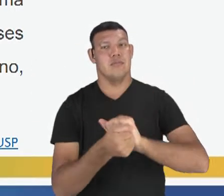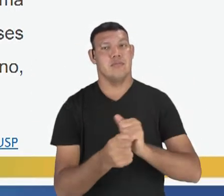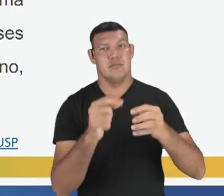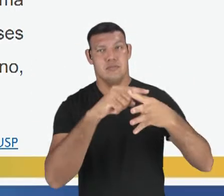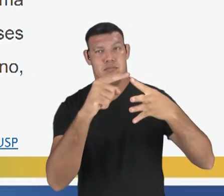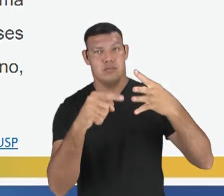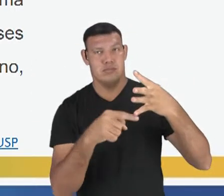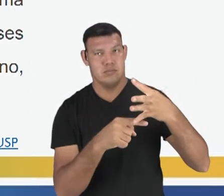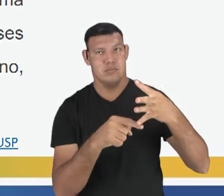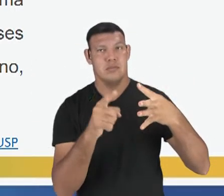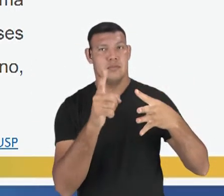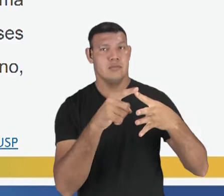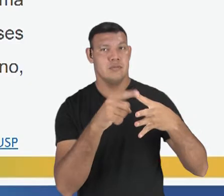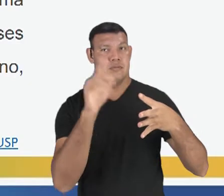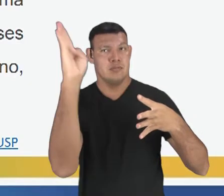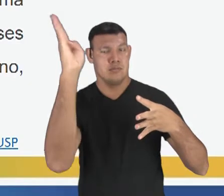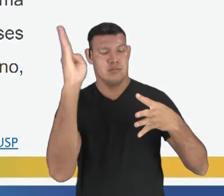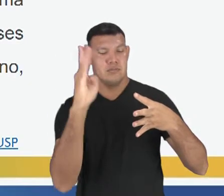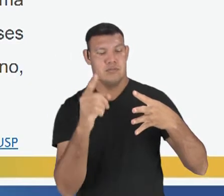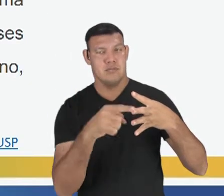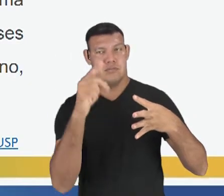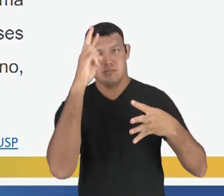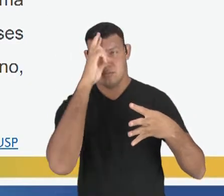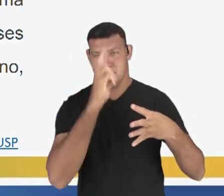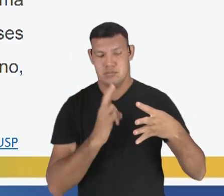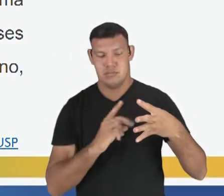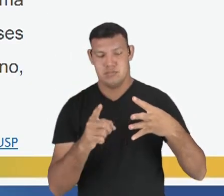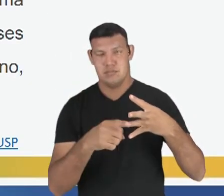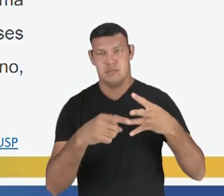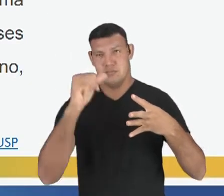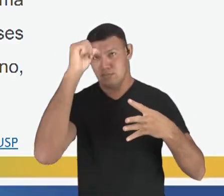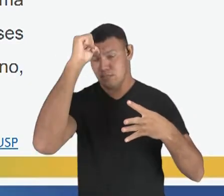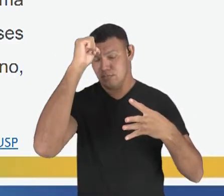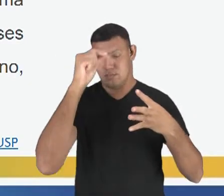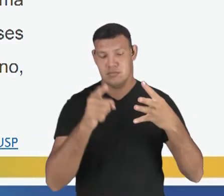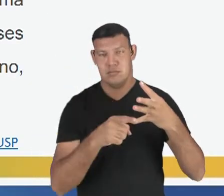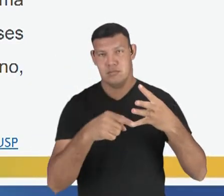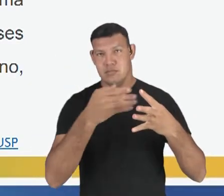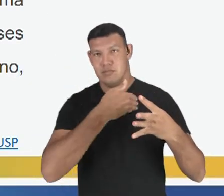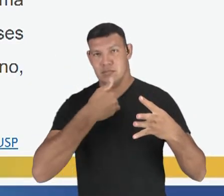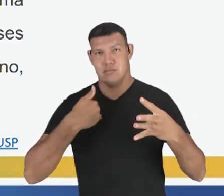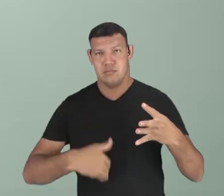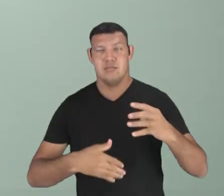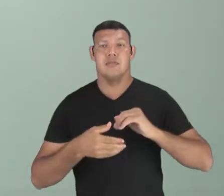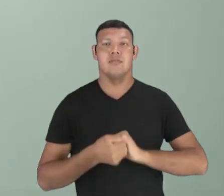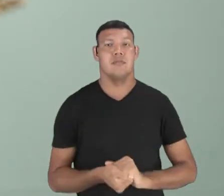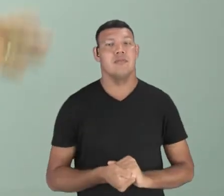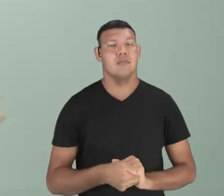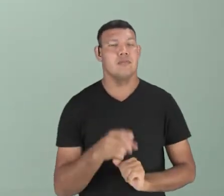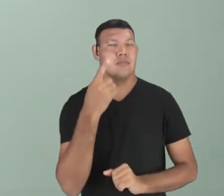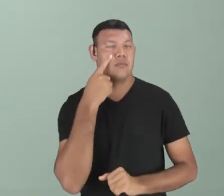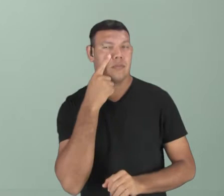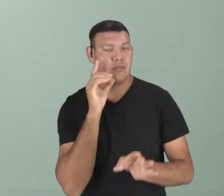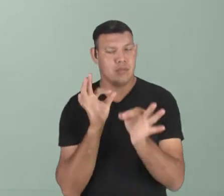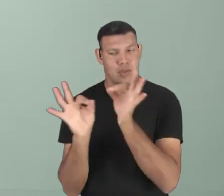eram Brasil, Rússia, Índia e China. Lembrando que quando a gente vê esse projeto